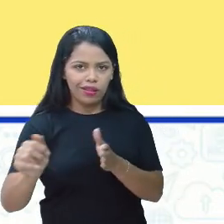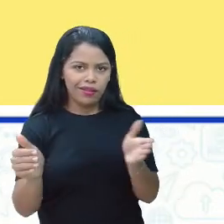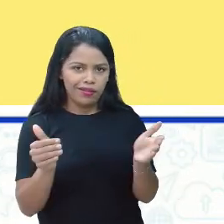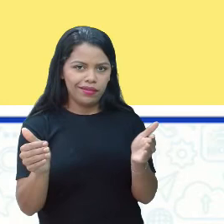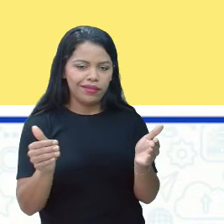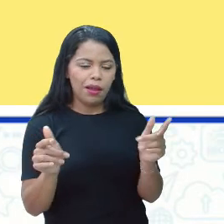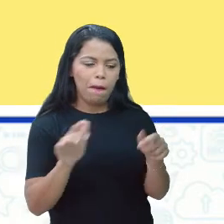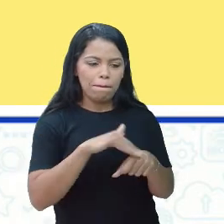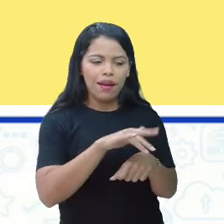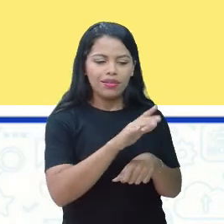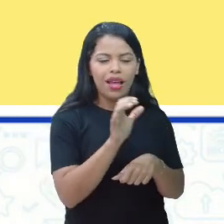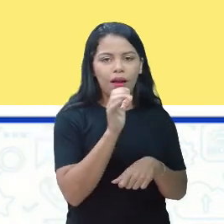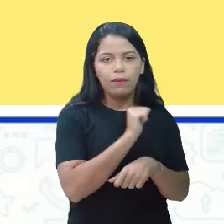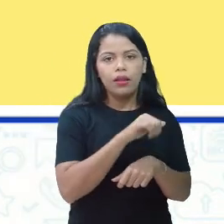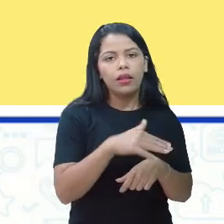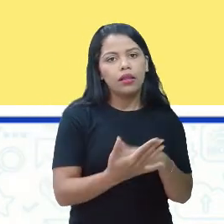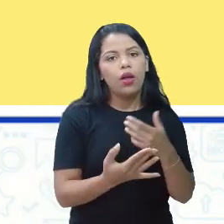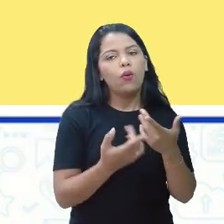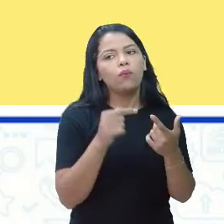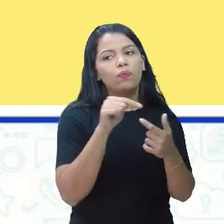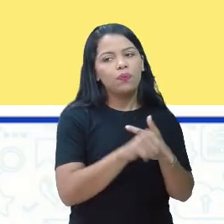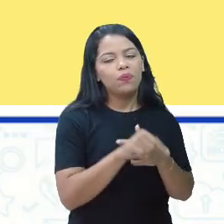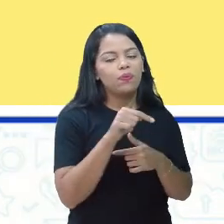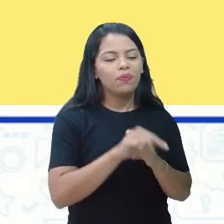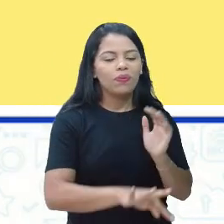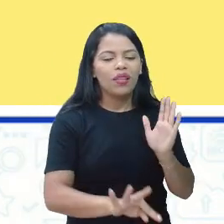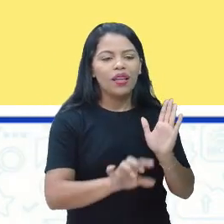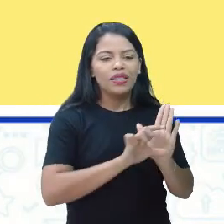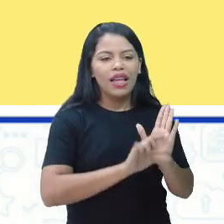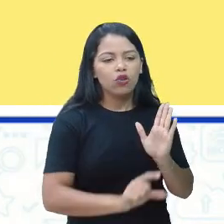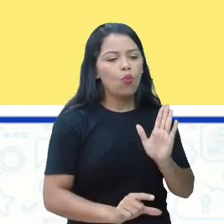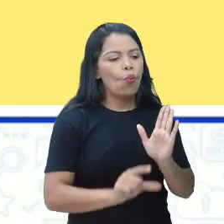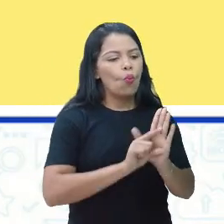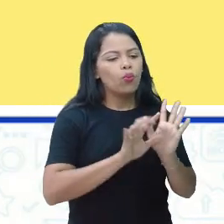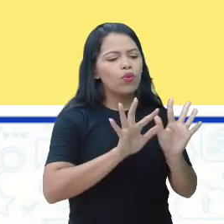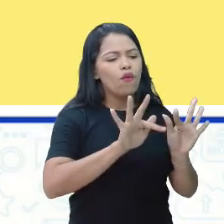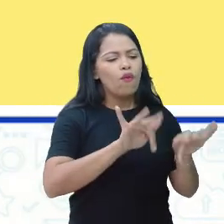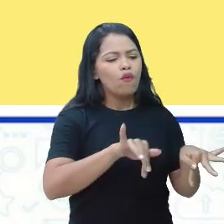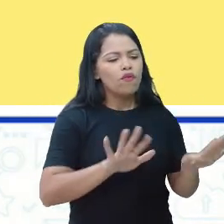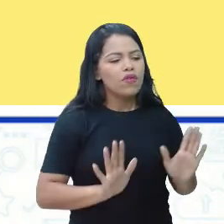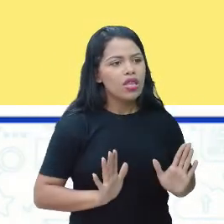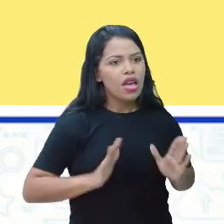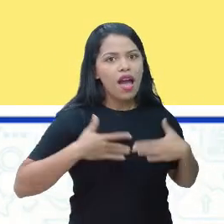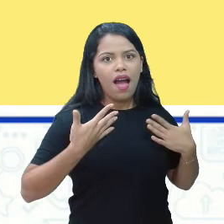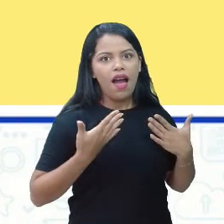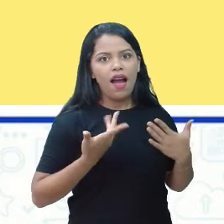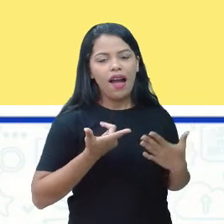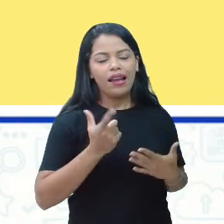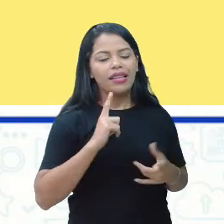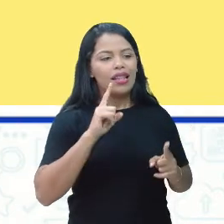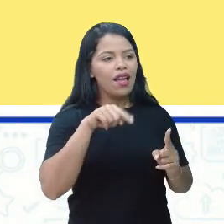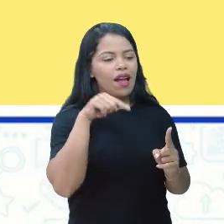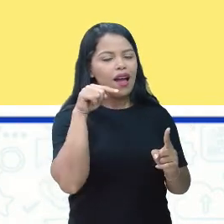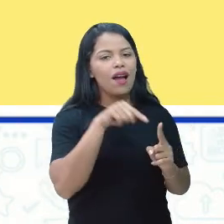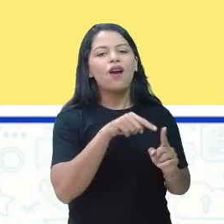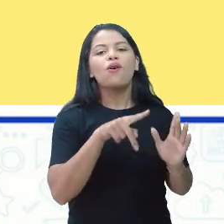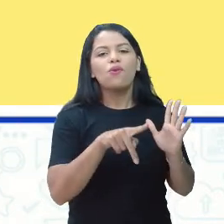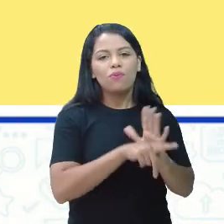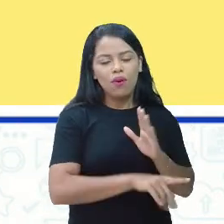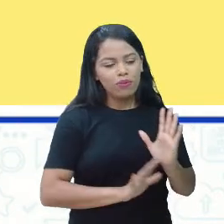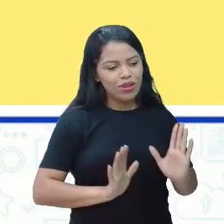Trata-se de uma história curta e de final surpreendente e que tem o objetivo de